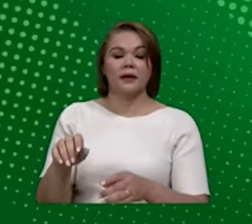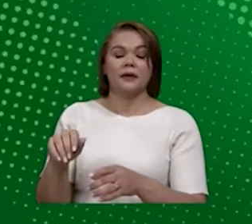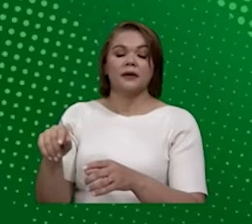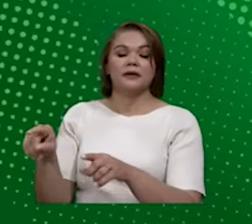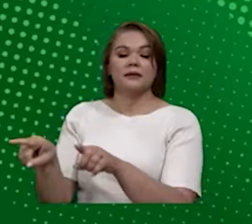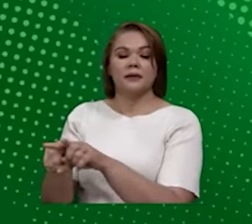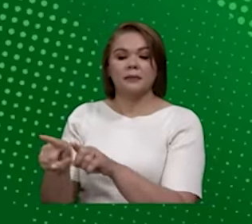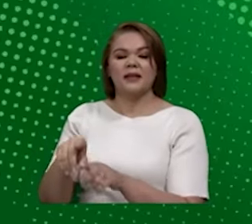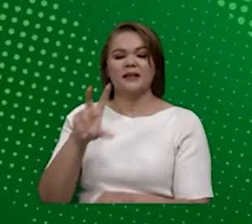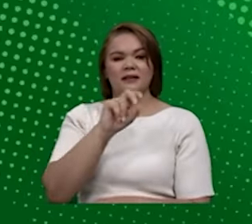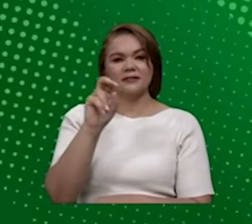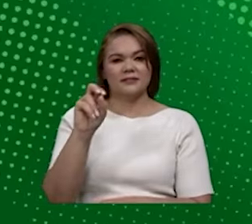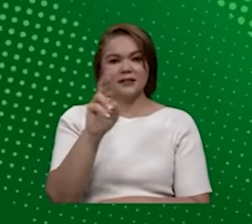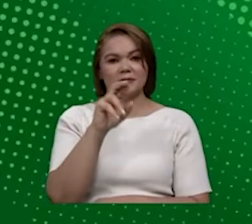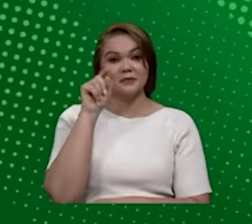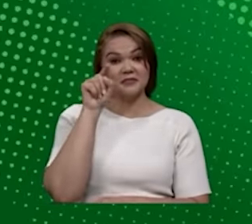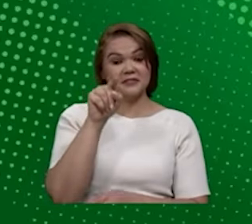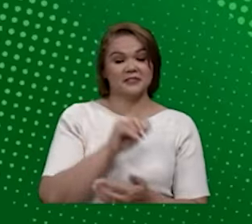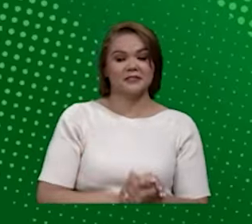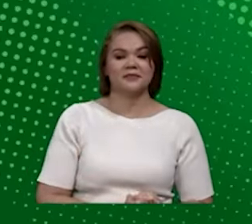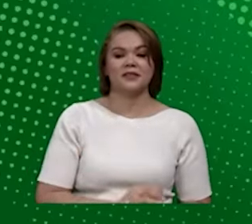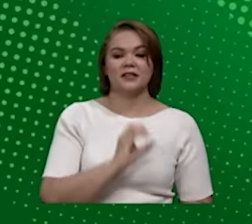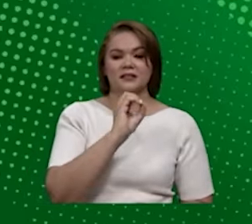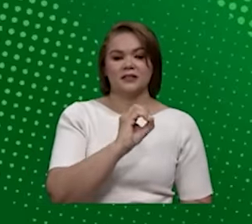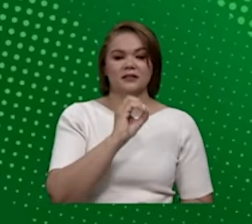para você. Saindo aqui o